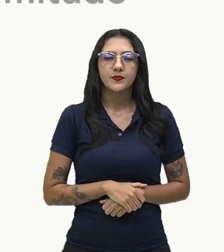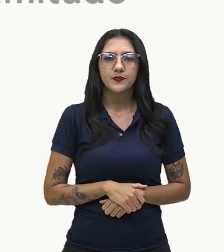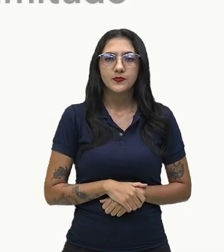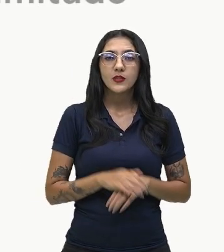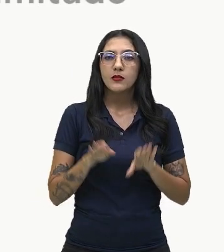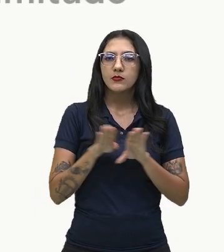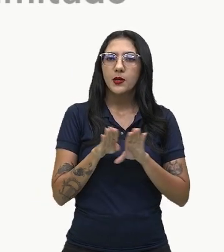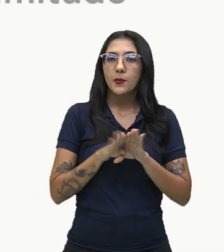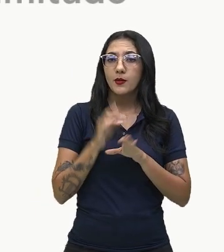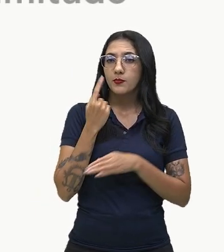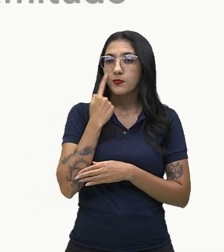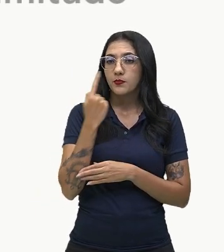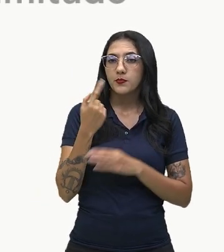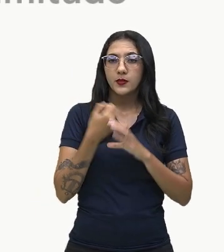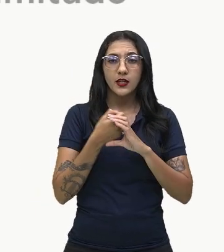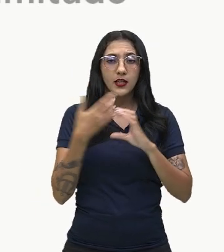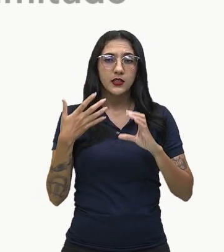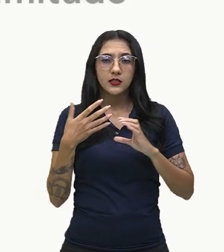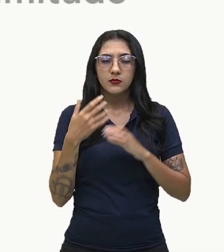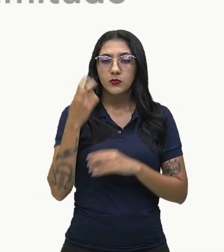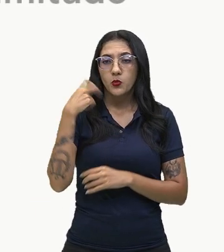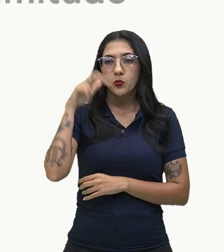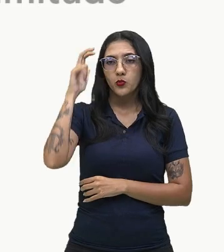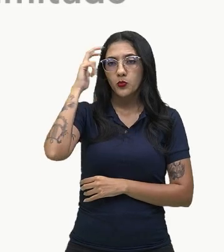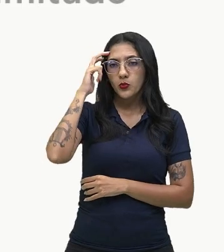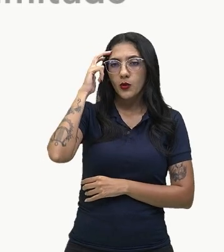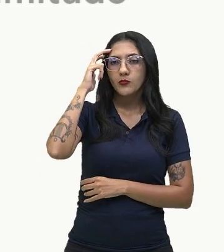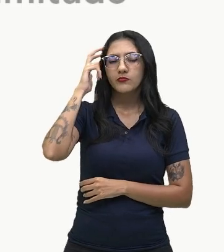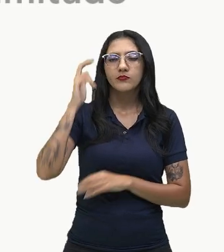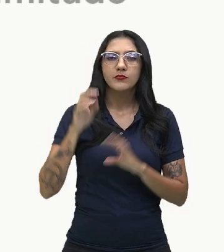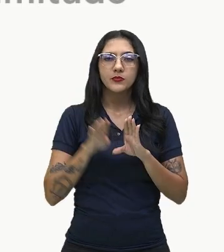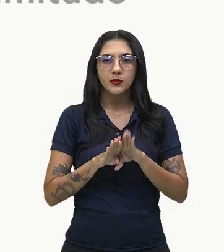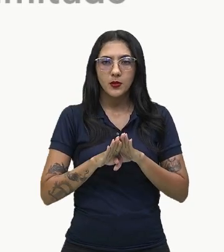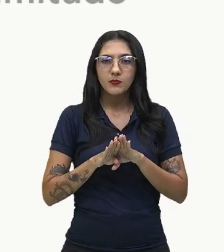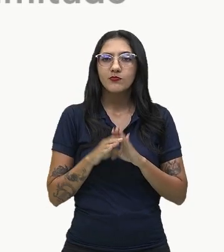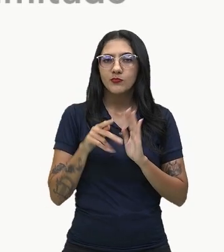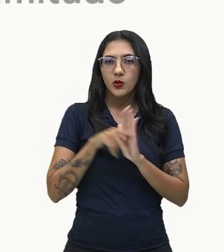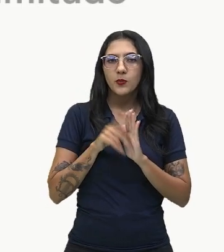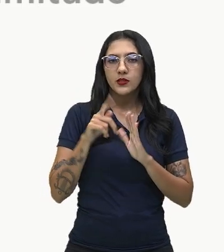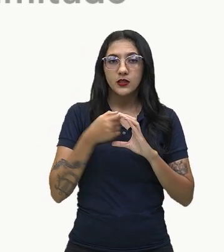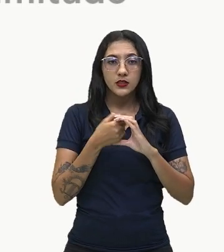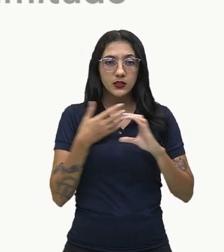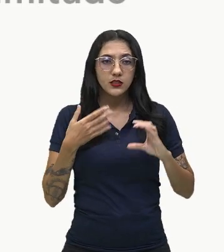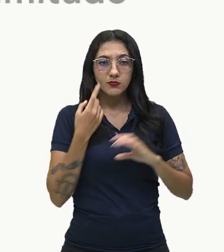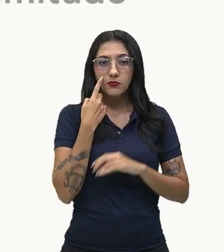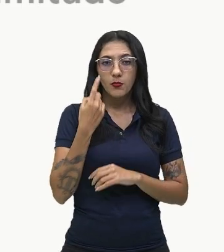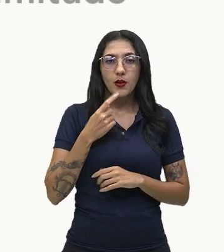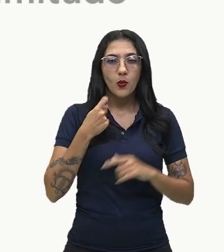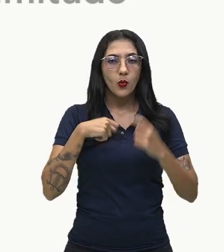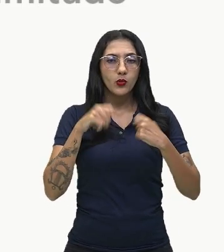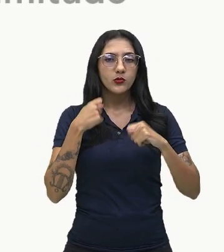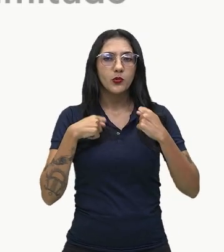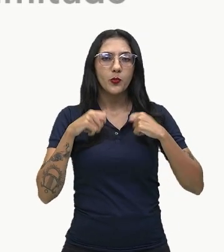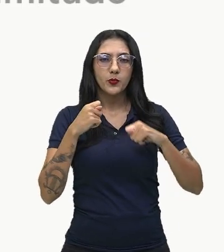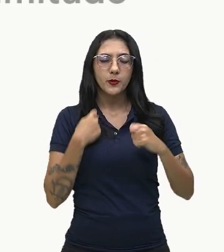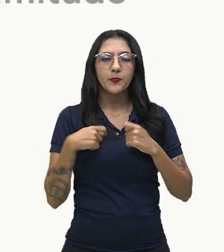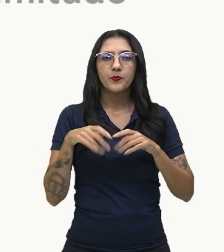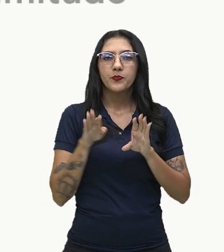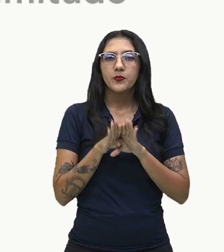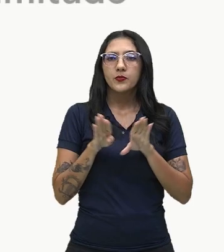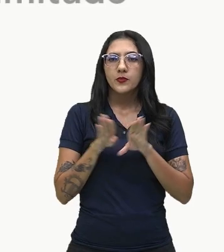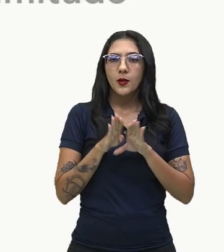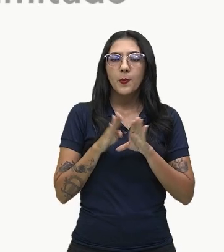também aspectos culturais, características também, né, aspectos econômicos e